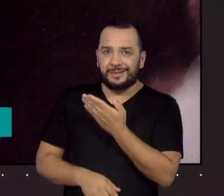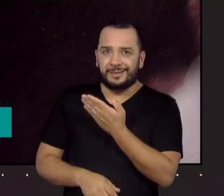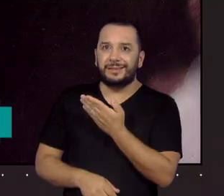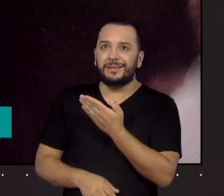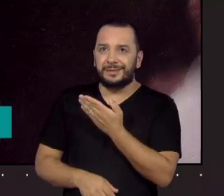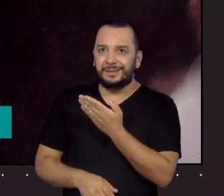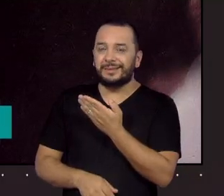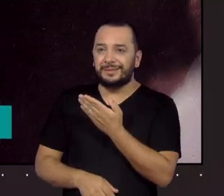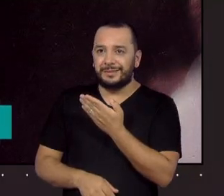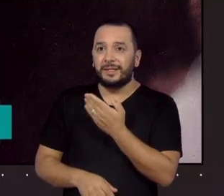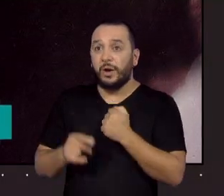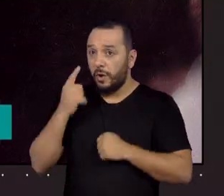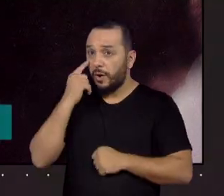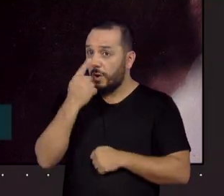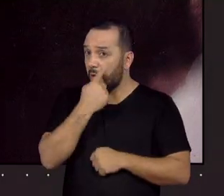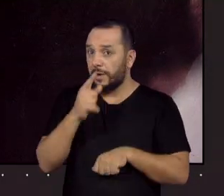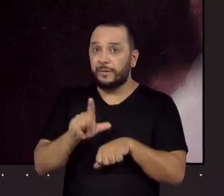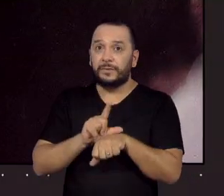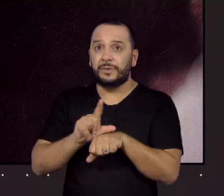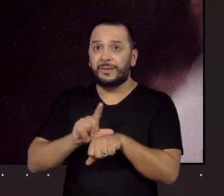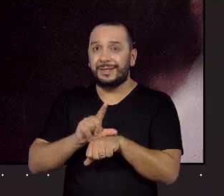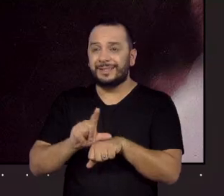Não só olhos violetas, como 31